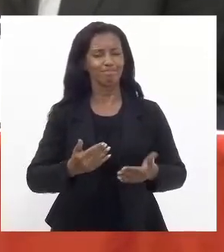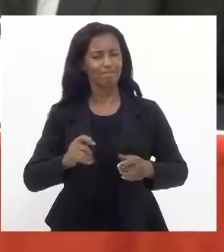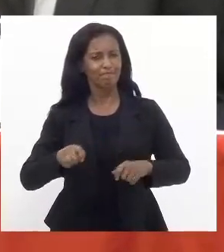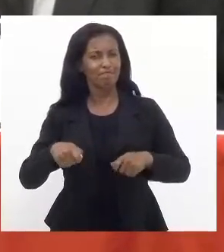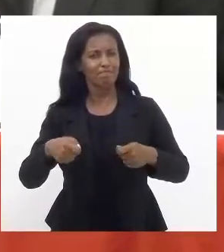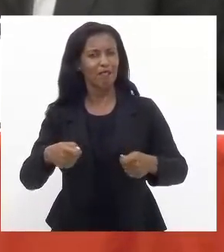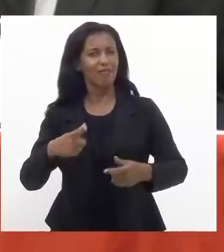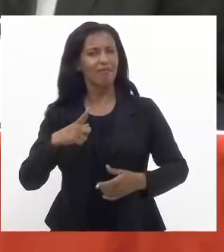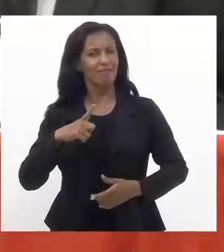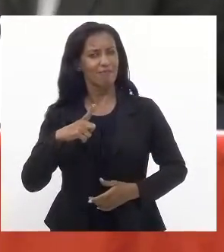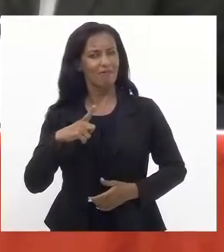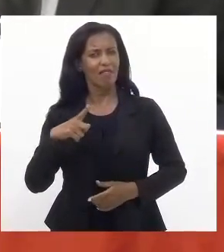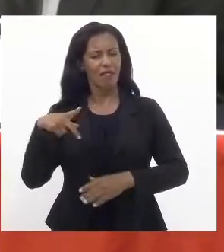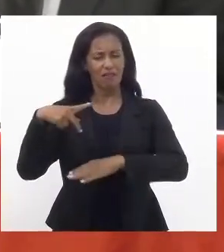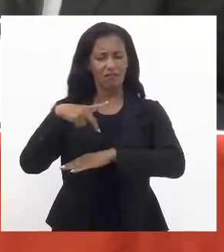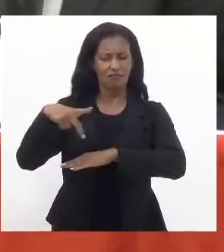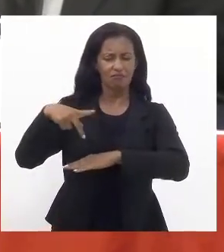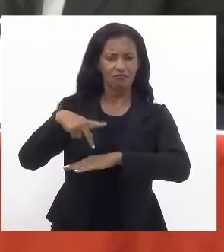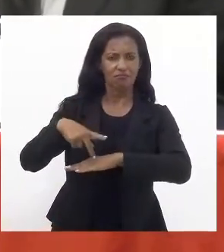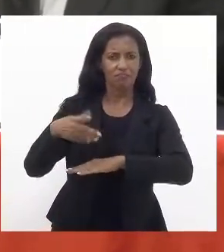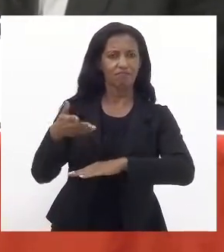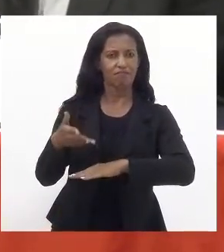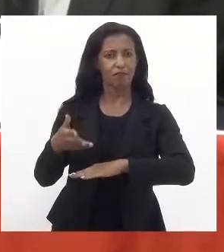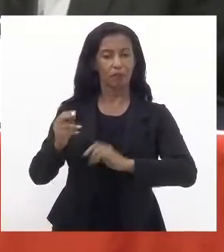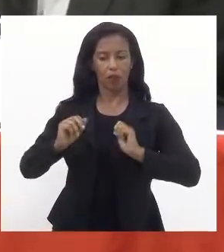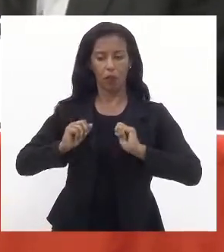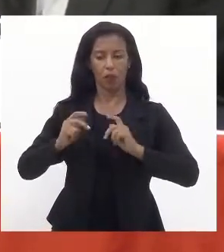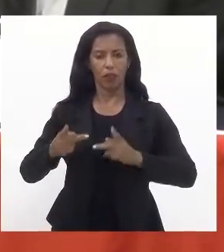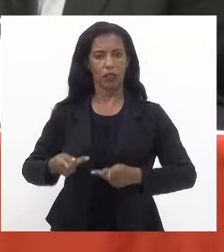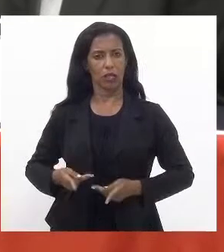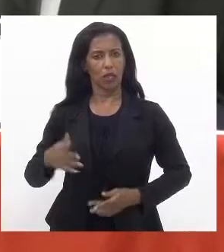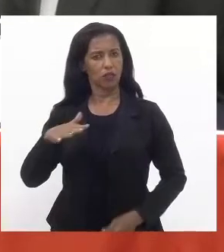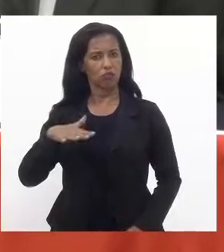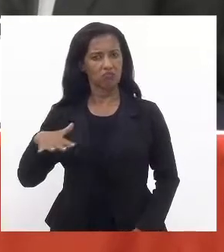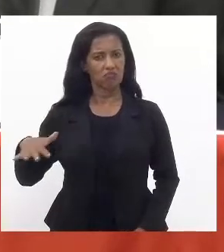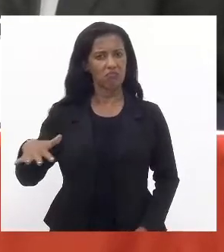significativa tem o Líbano para a humanidade.